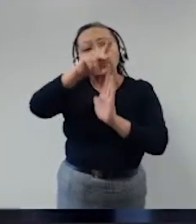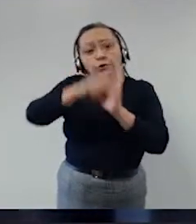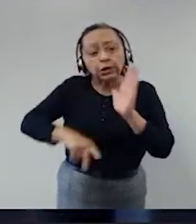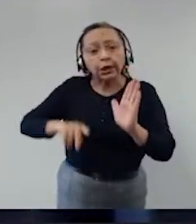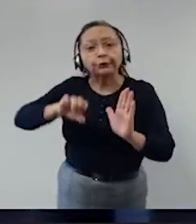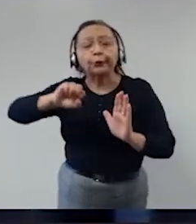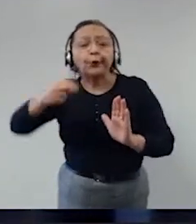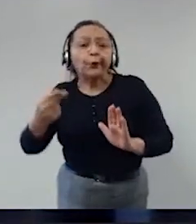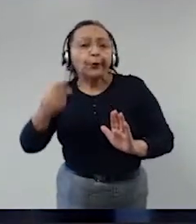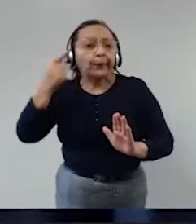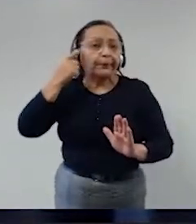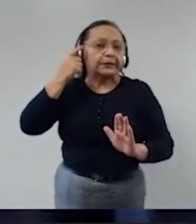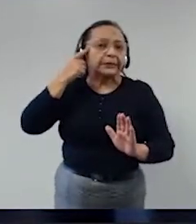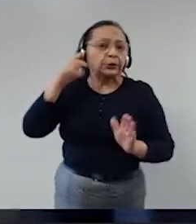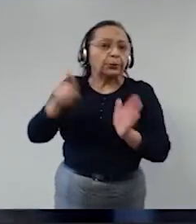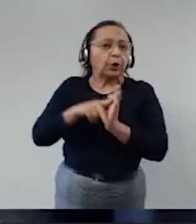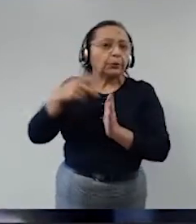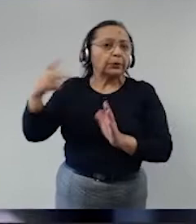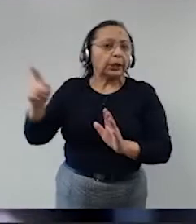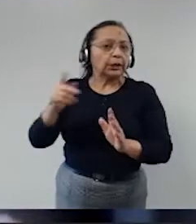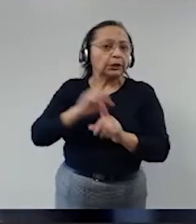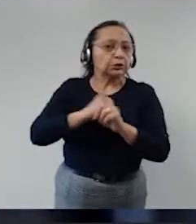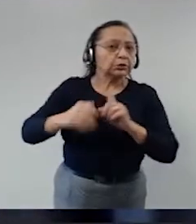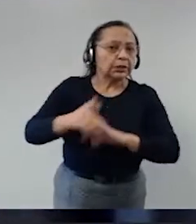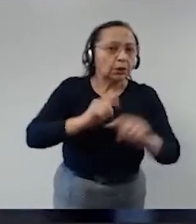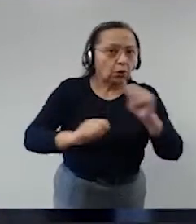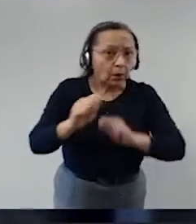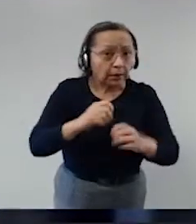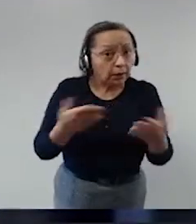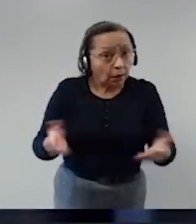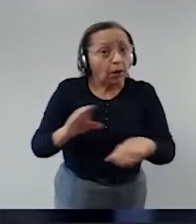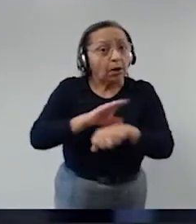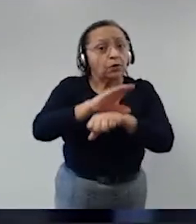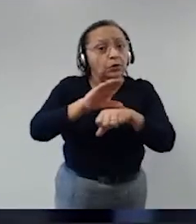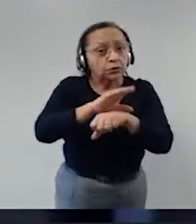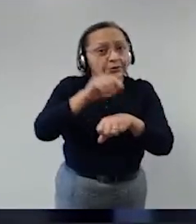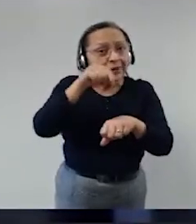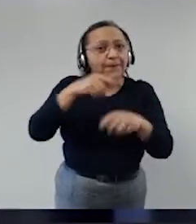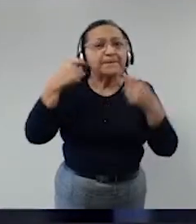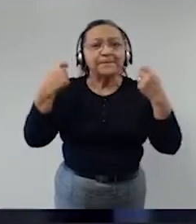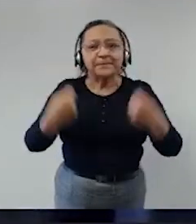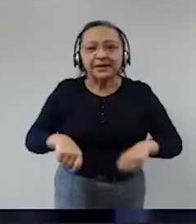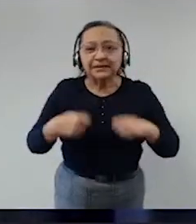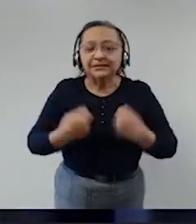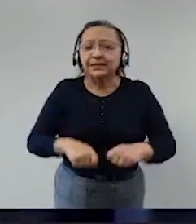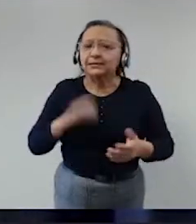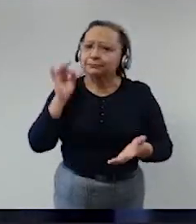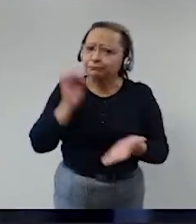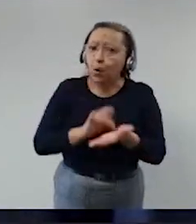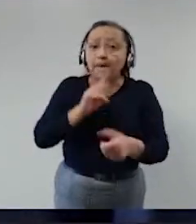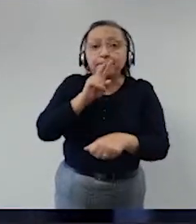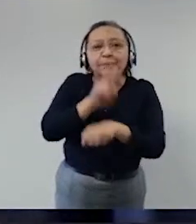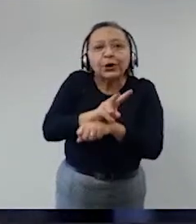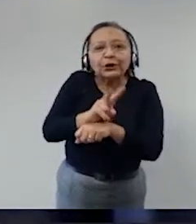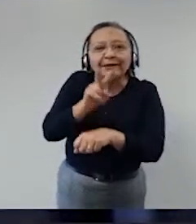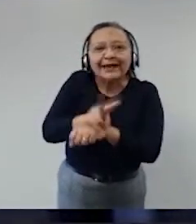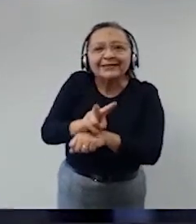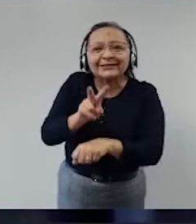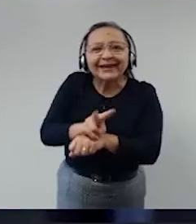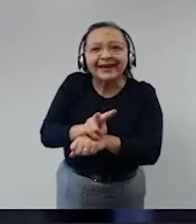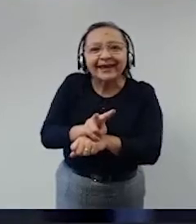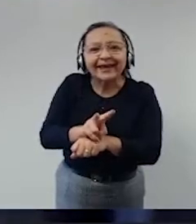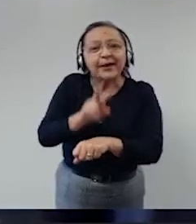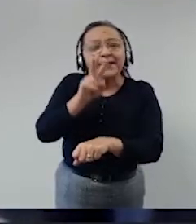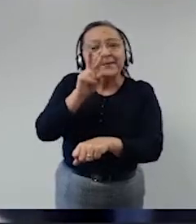ideologias socioeconômicas, né? Então, a Constituição ela precisa, efetivamente, proteger a